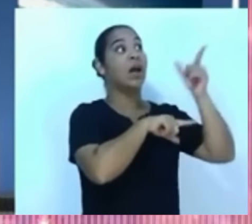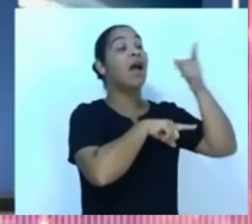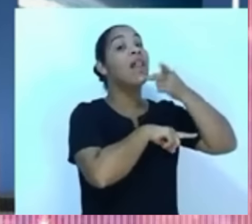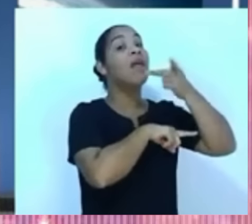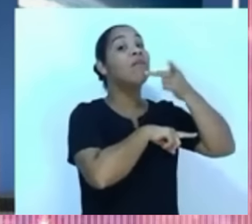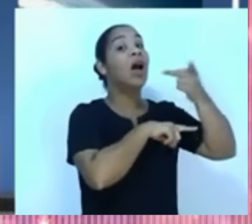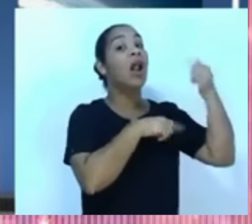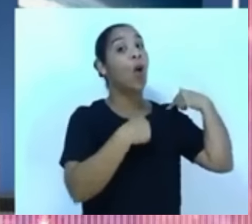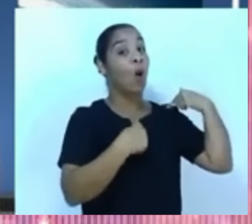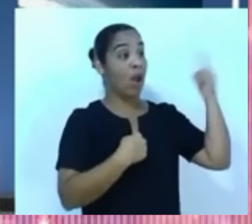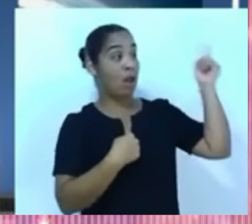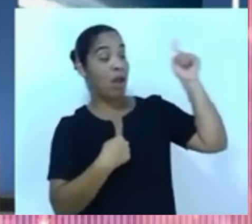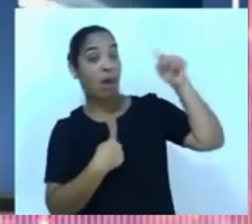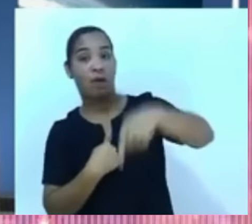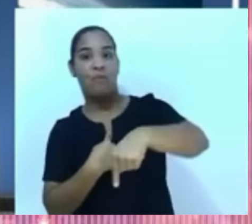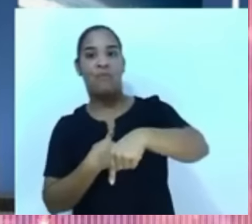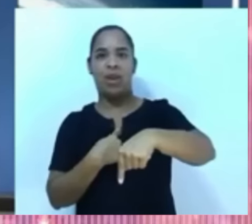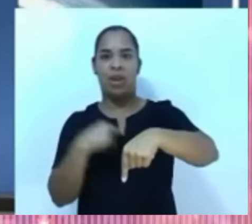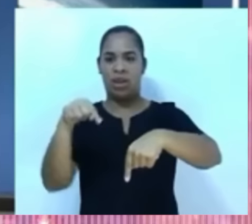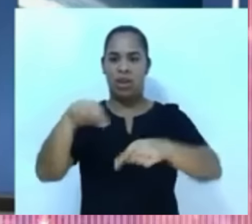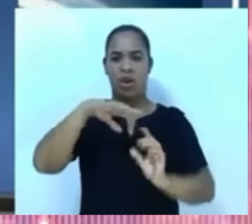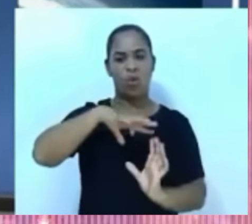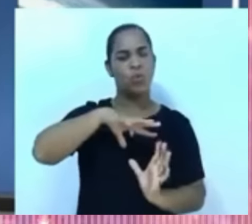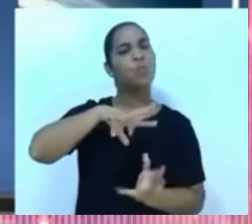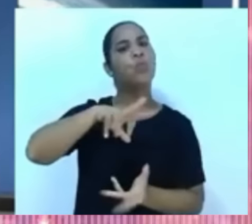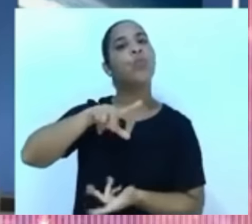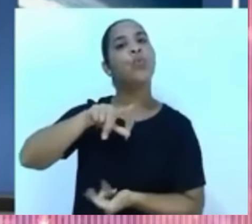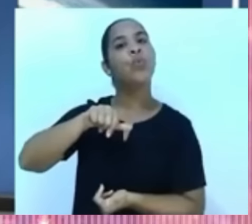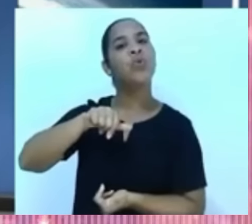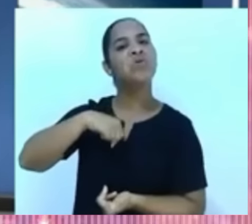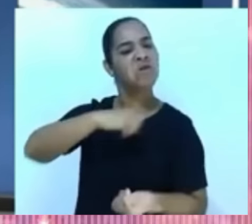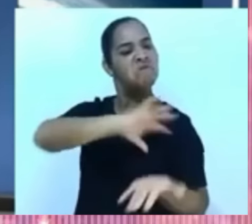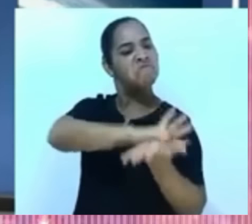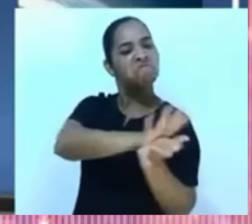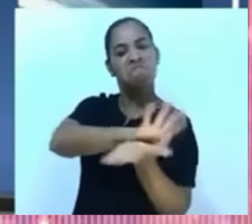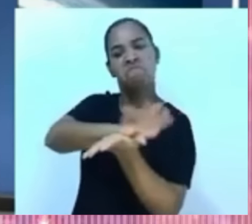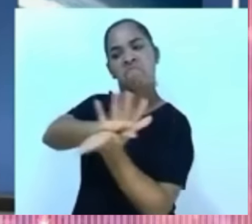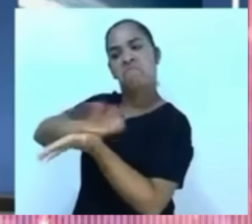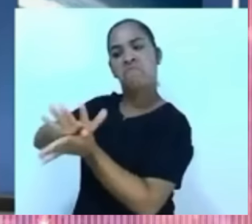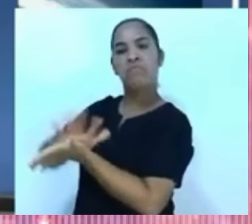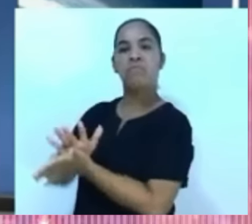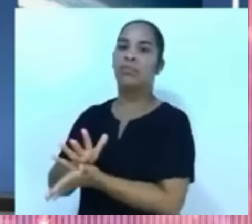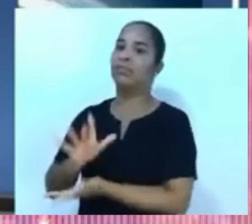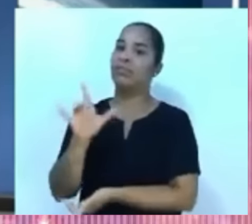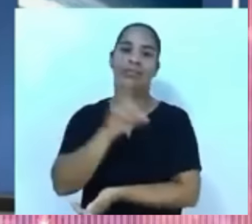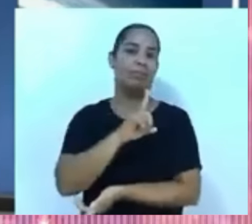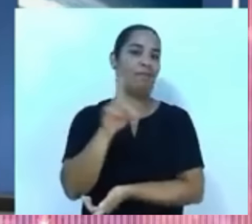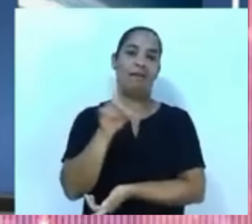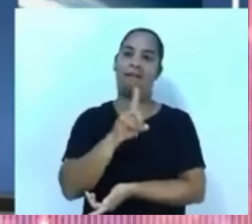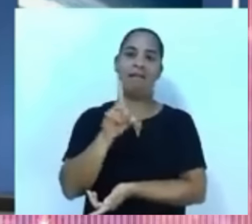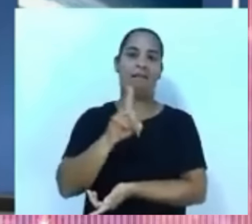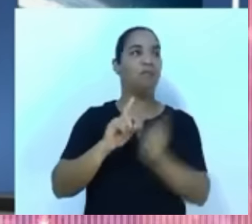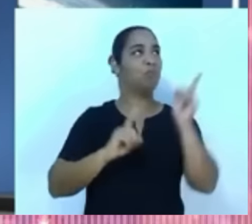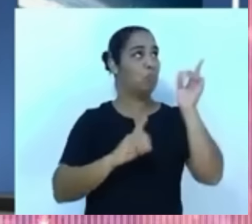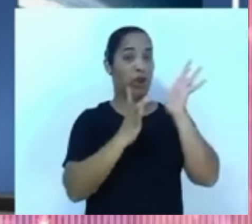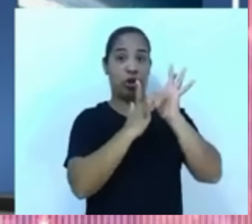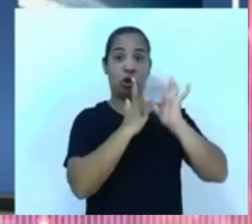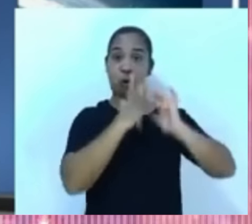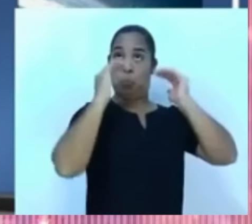vencer no mundo Isto é esmagar os outros tem uma posição relevante